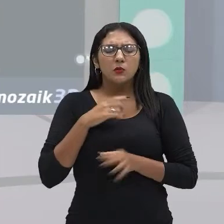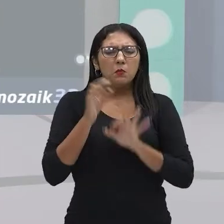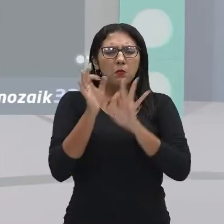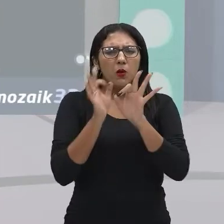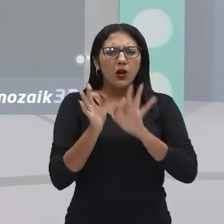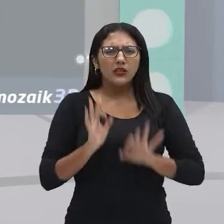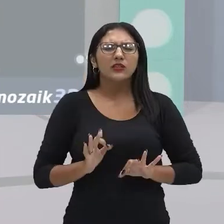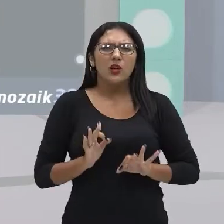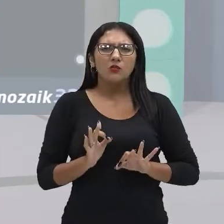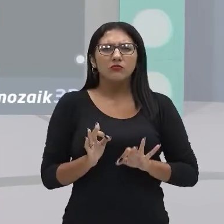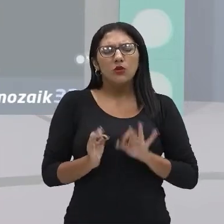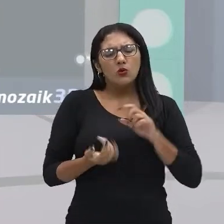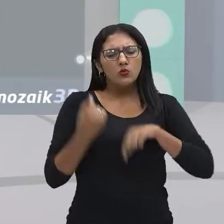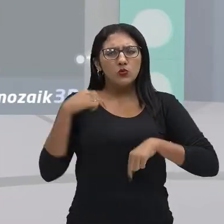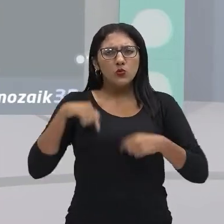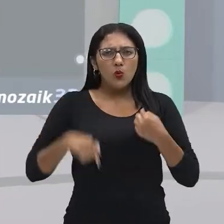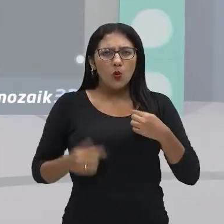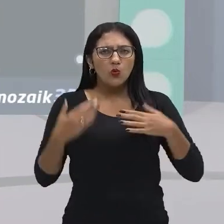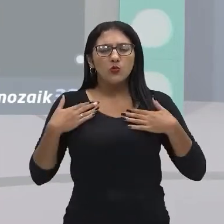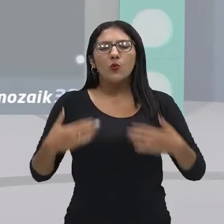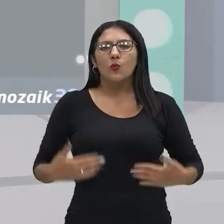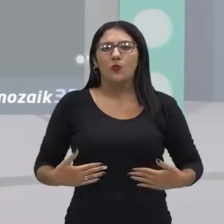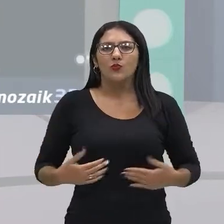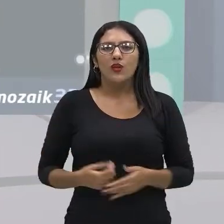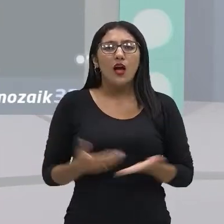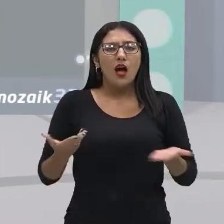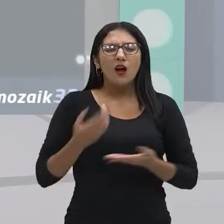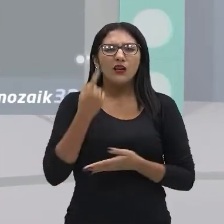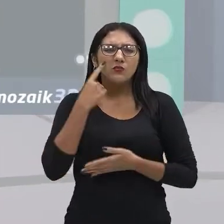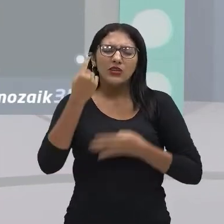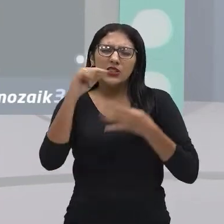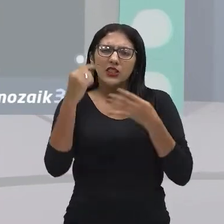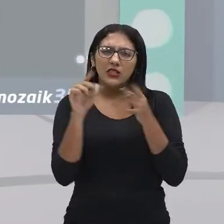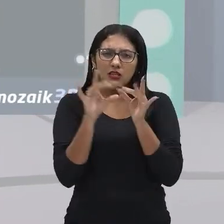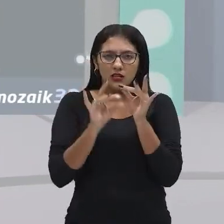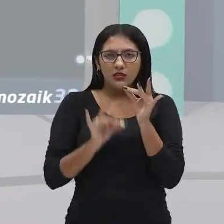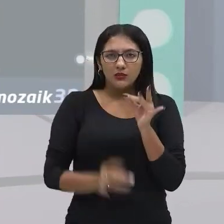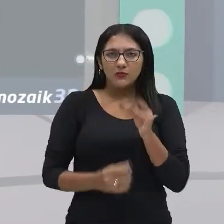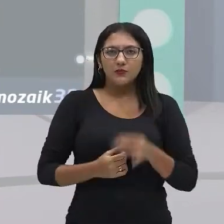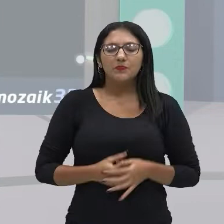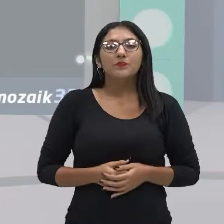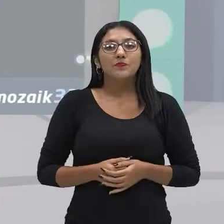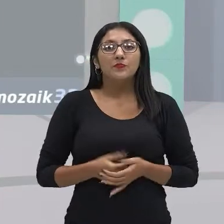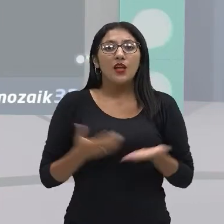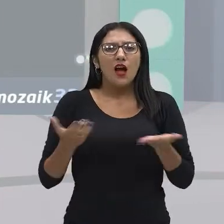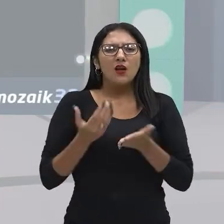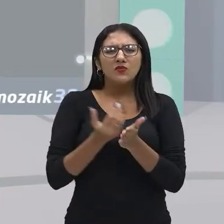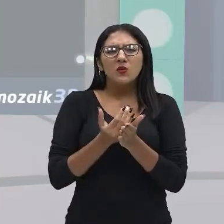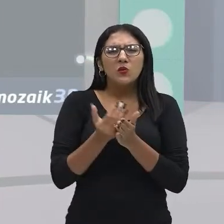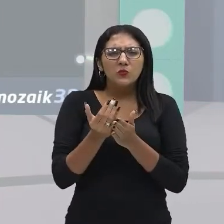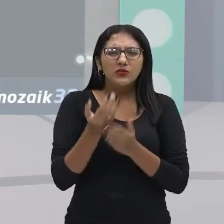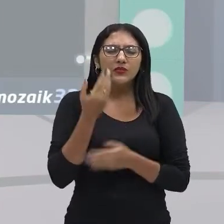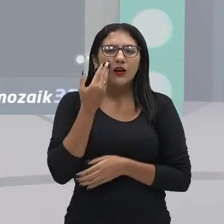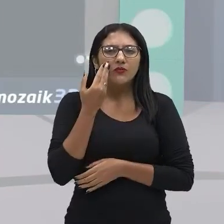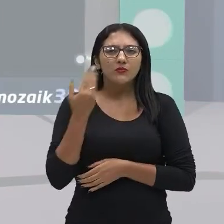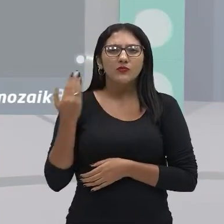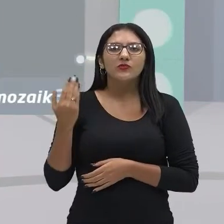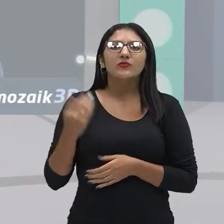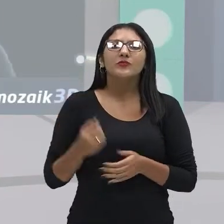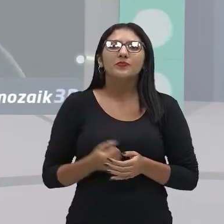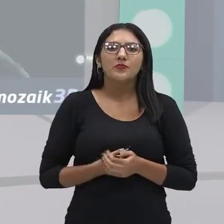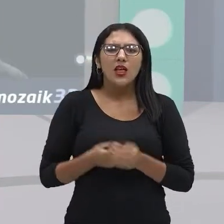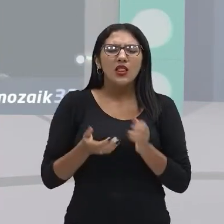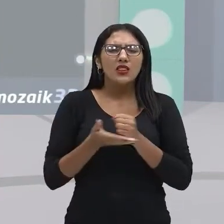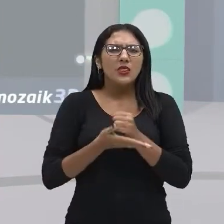distribuídas ao longo do nosso corpo. Vamos ver cada uma delas. Então, gente, a gente vai começar bem aqui, ó, na base